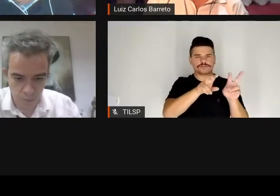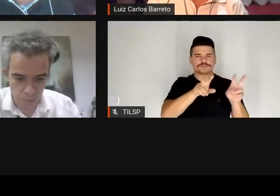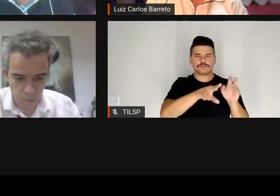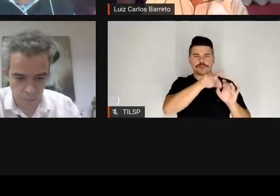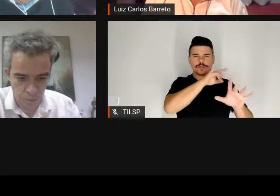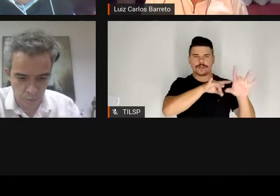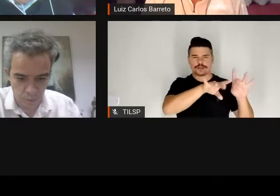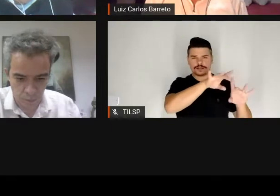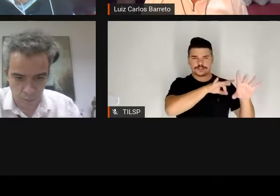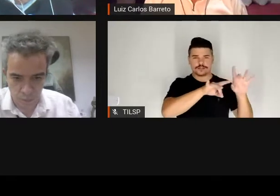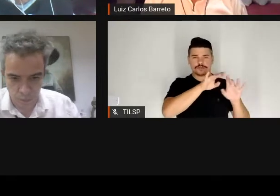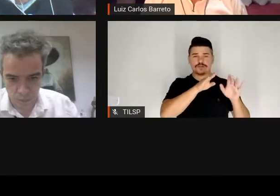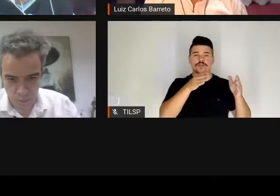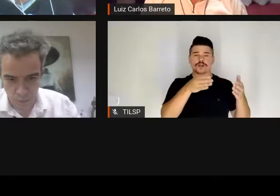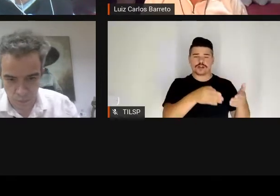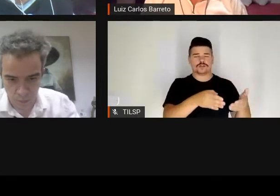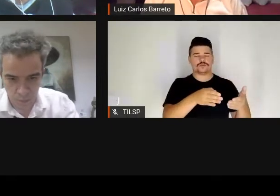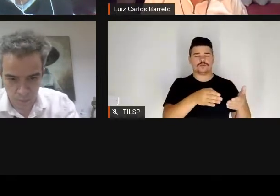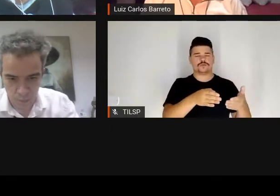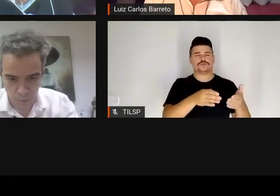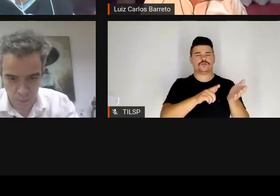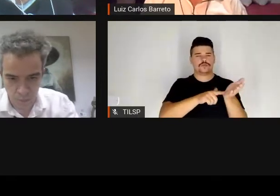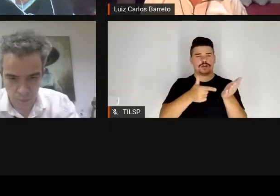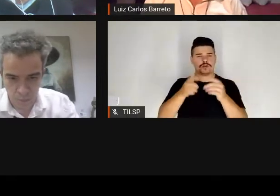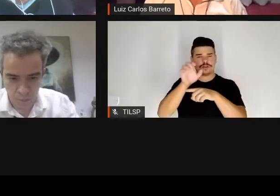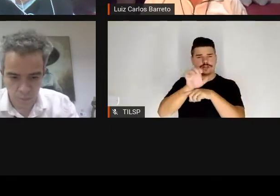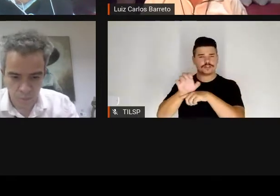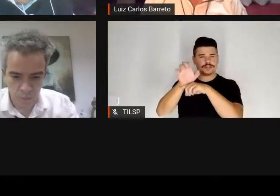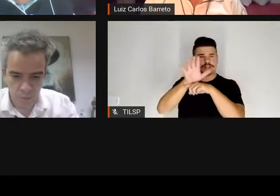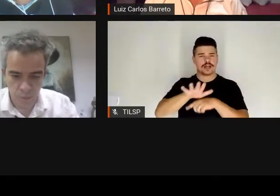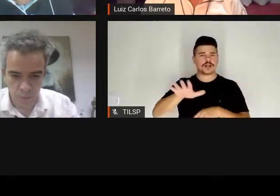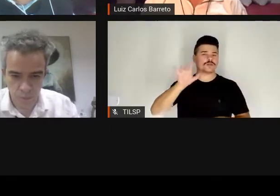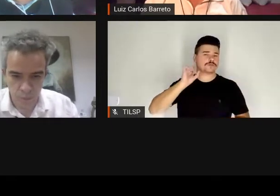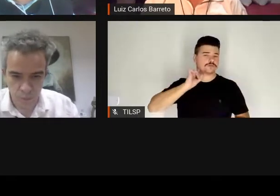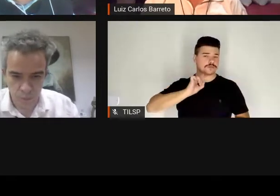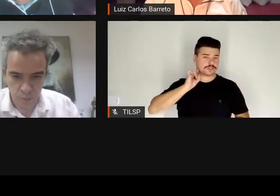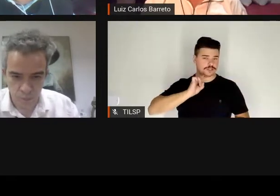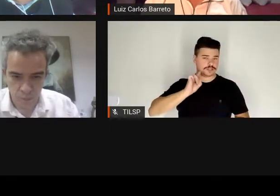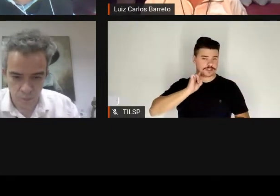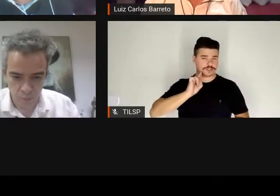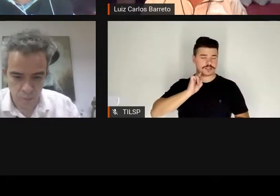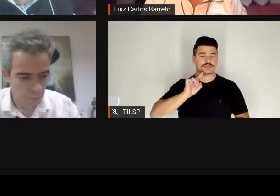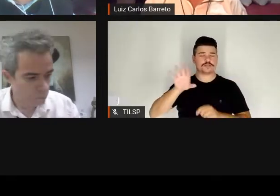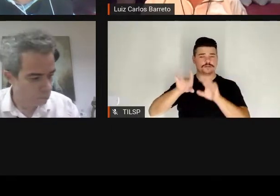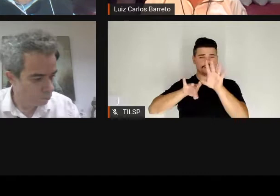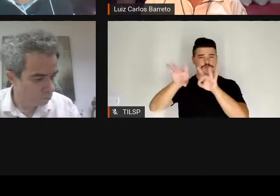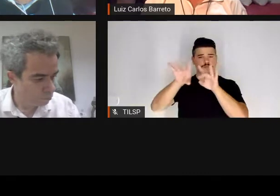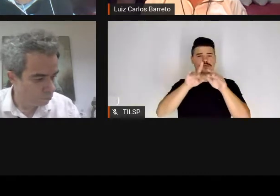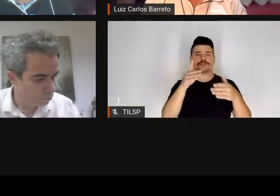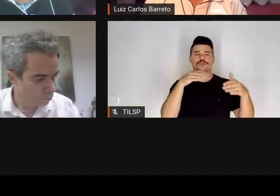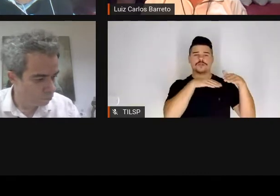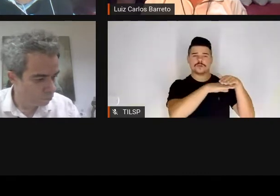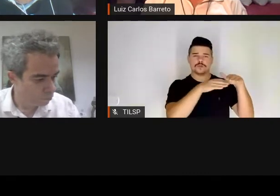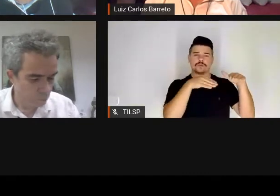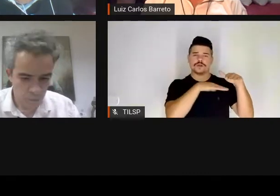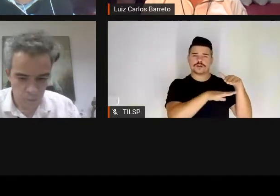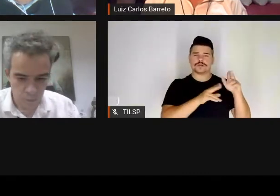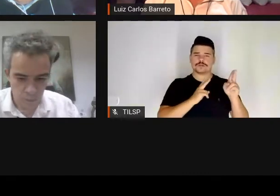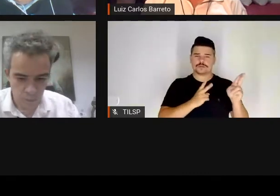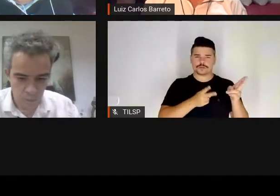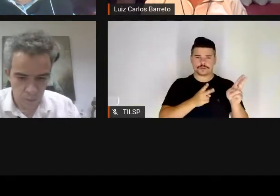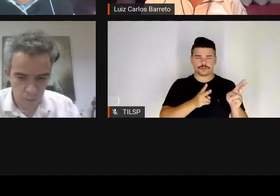Estado de Minas, que hoje continuam a abrigar os arquivos da Revista Cruzeiro, né? Então, os